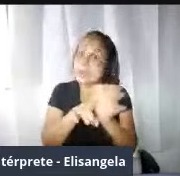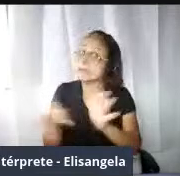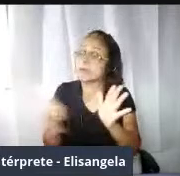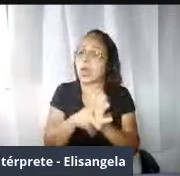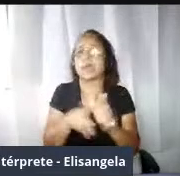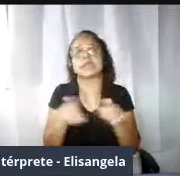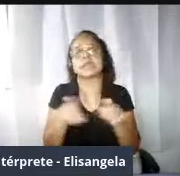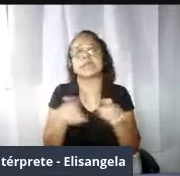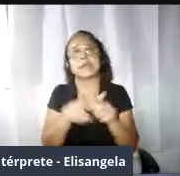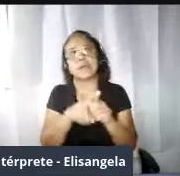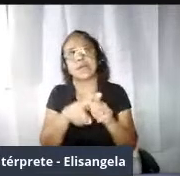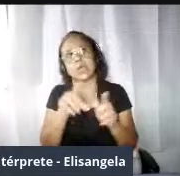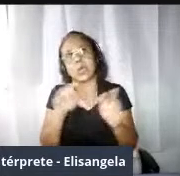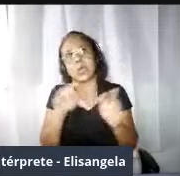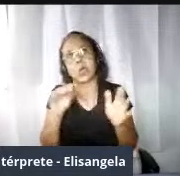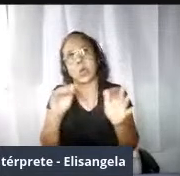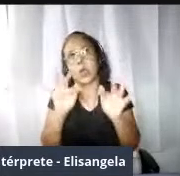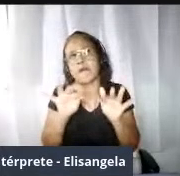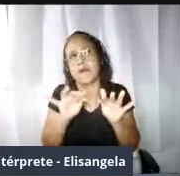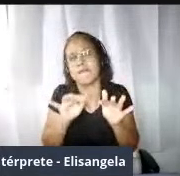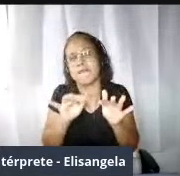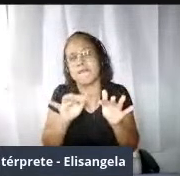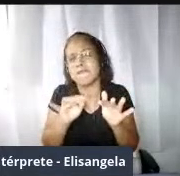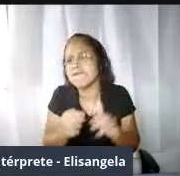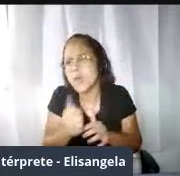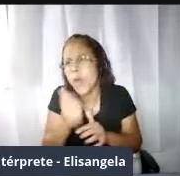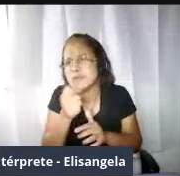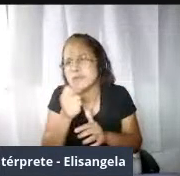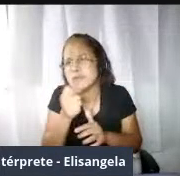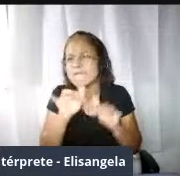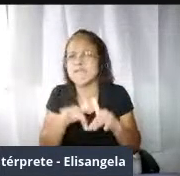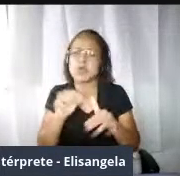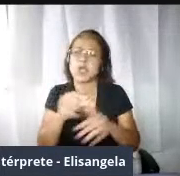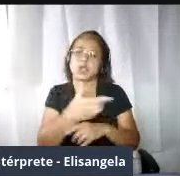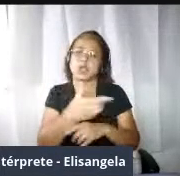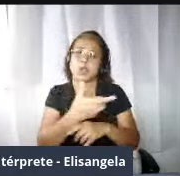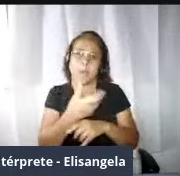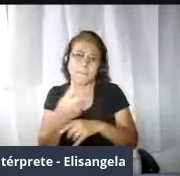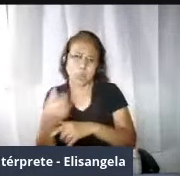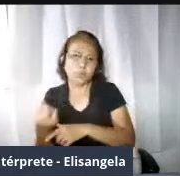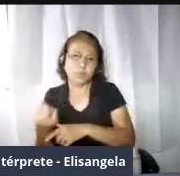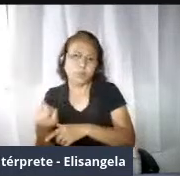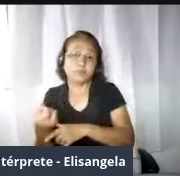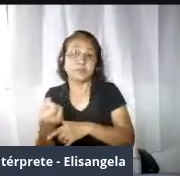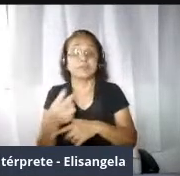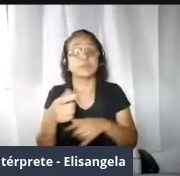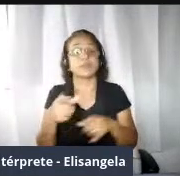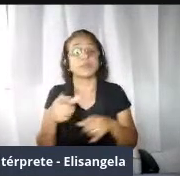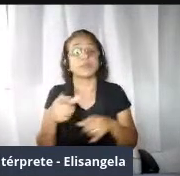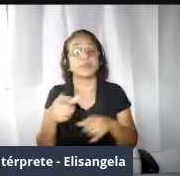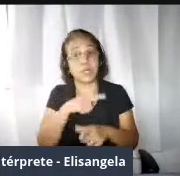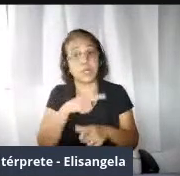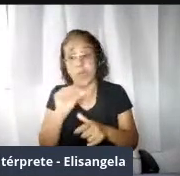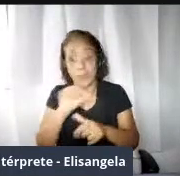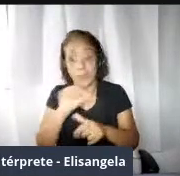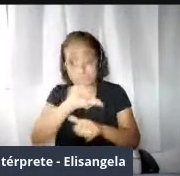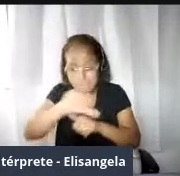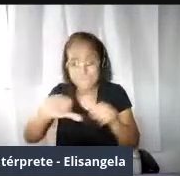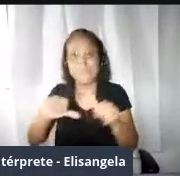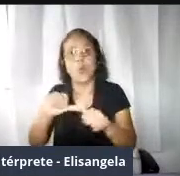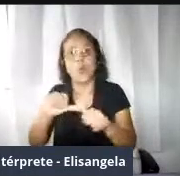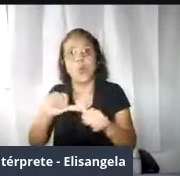dos anos 90, a Sociedade Brasileira de História da Educação. Nesse período há uma renovação na história da